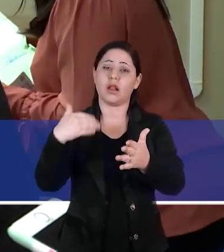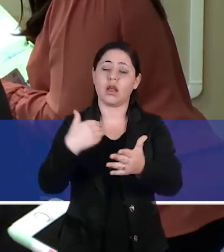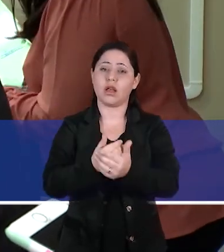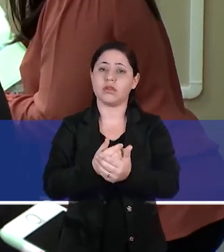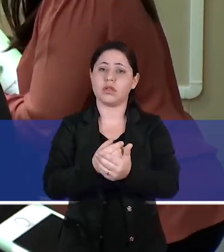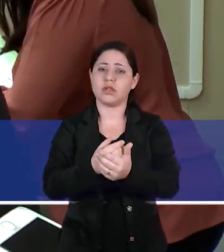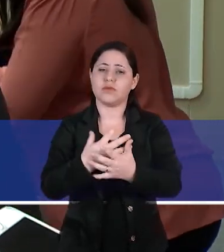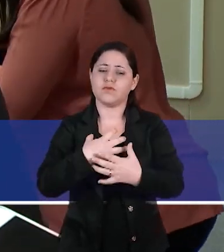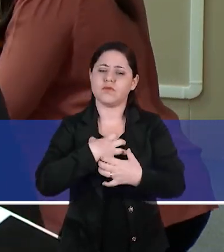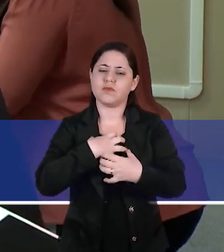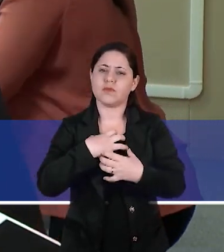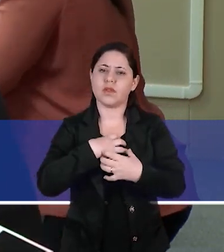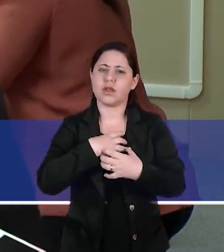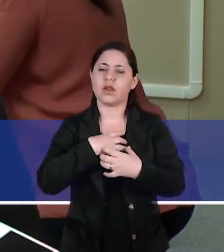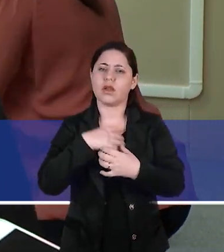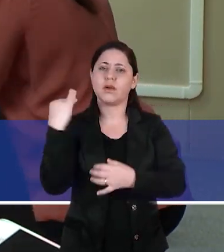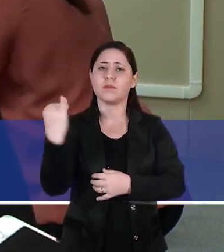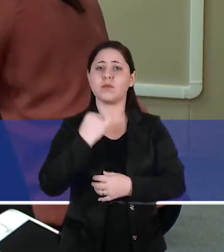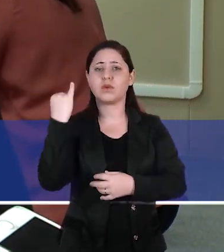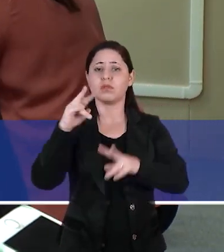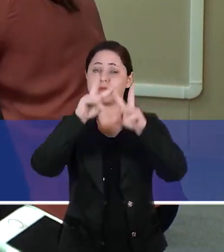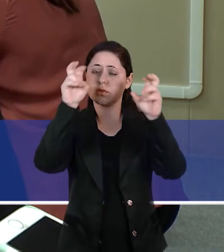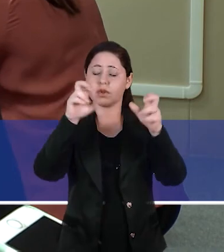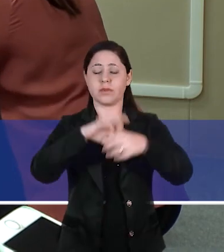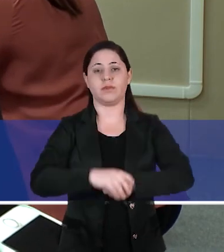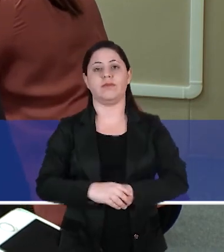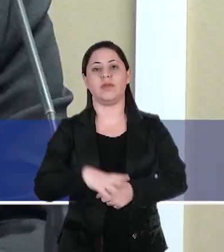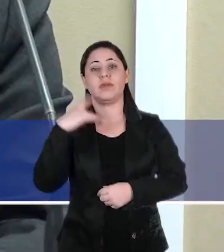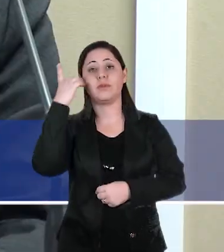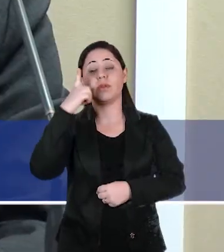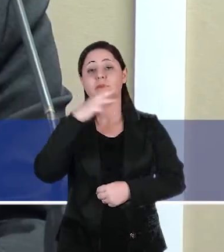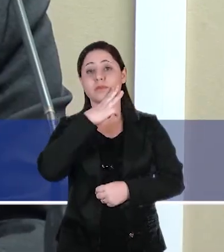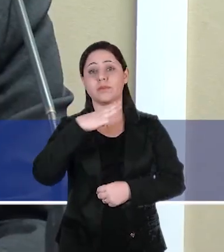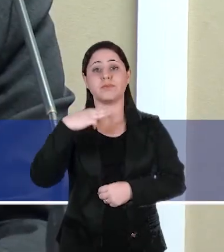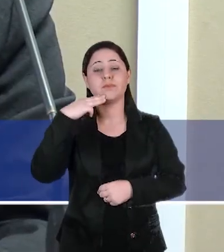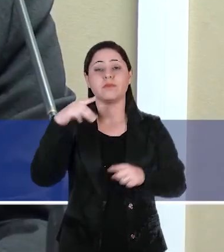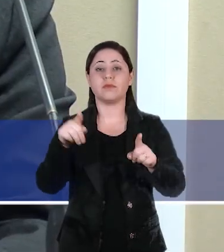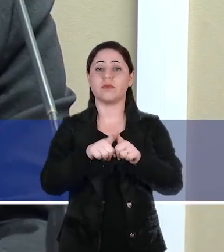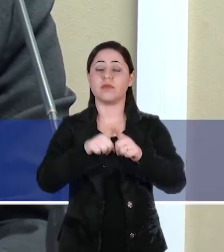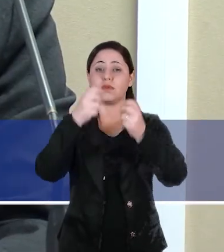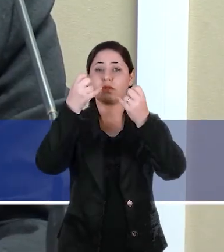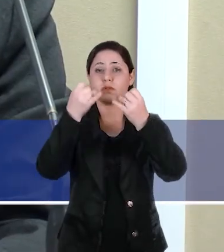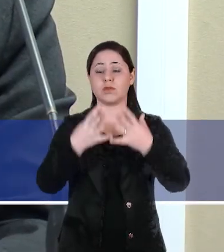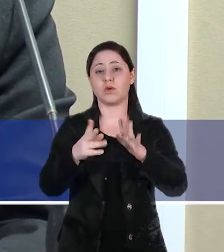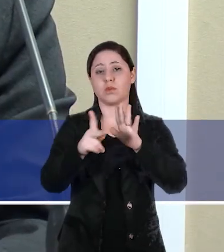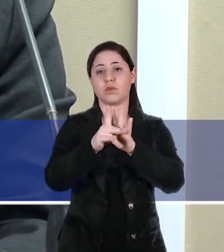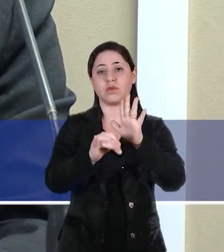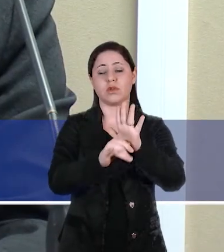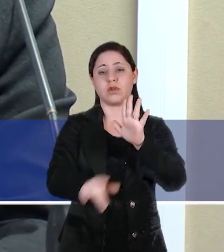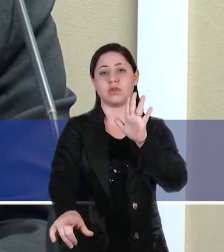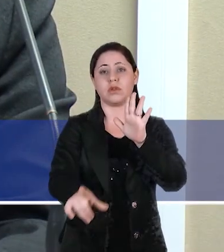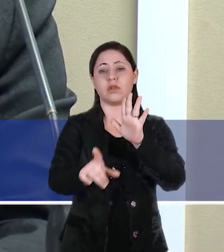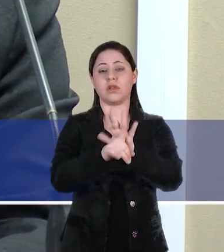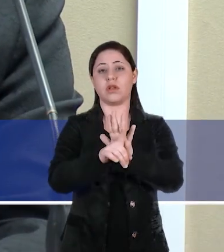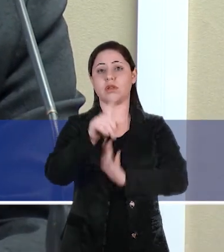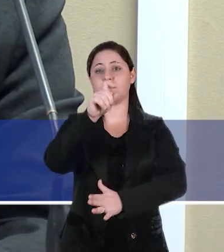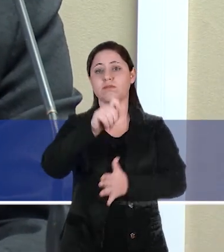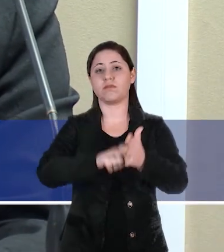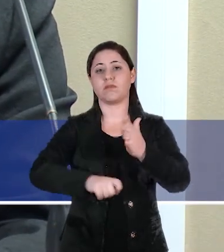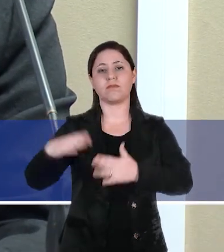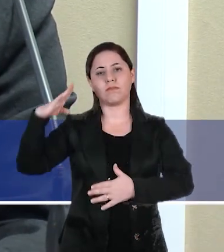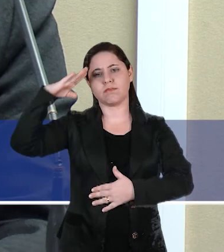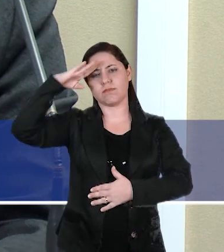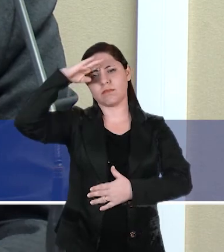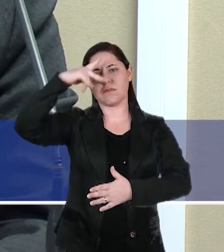tentando sensibilizar o Poder Executivo da importância do tema. O deputado Marçal Filho também relatou o projeto de lei de